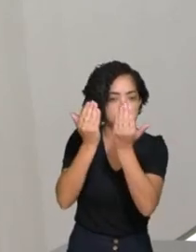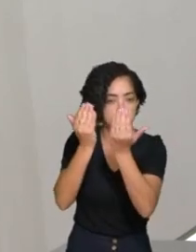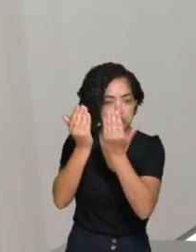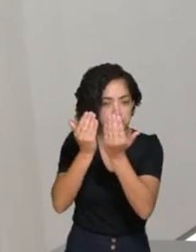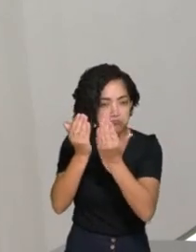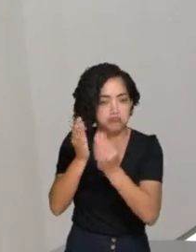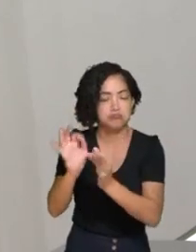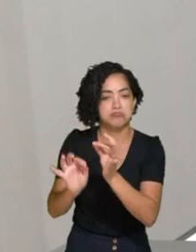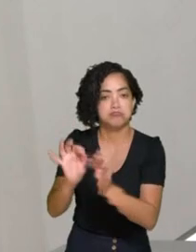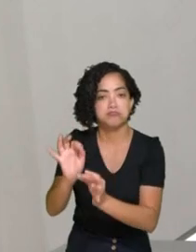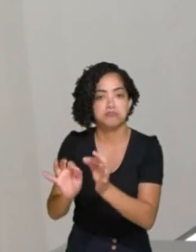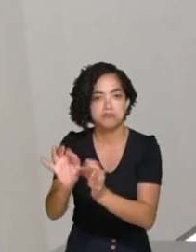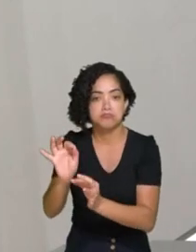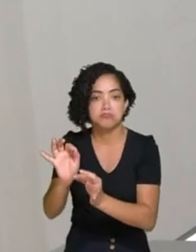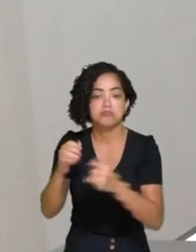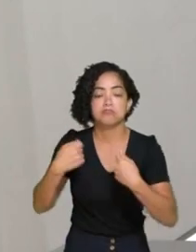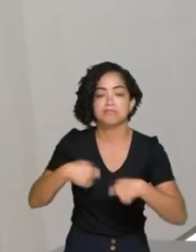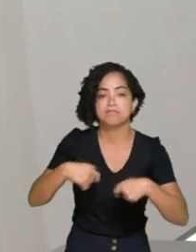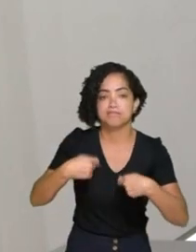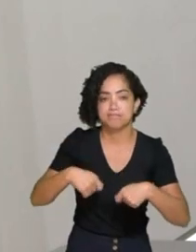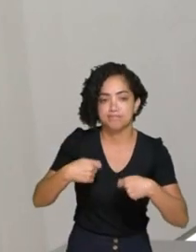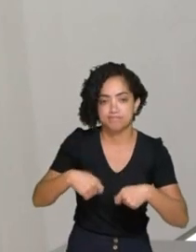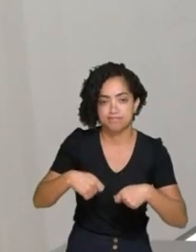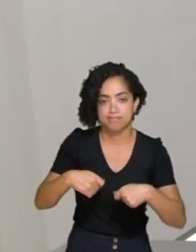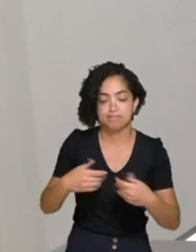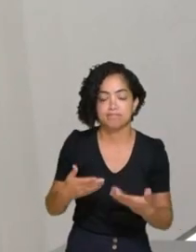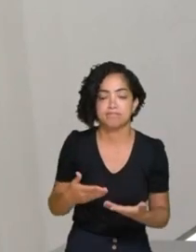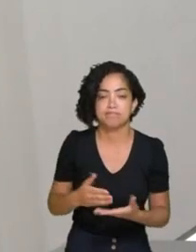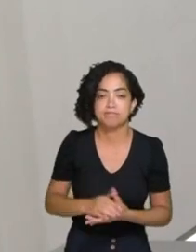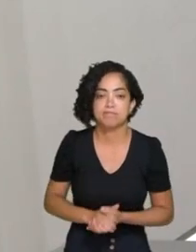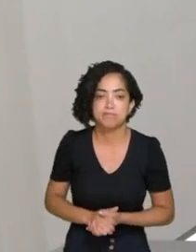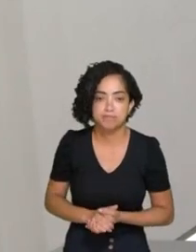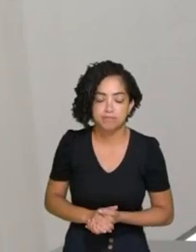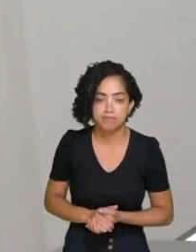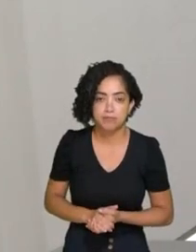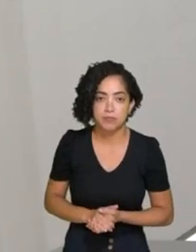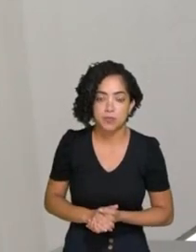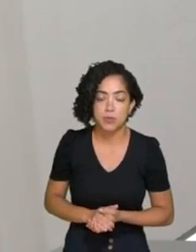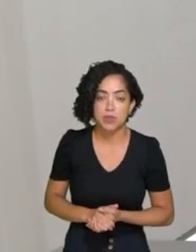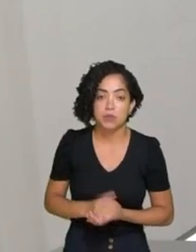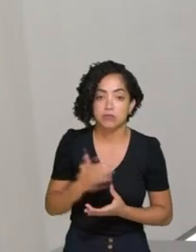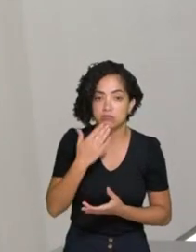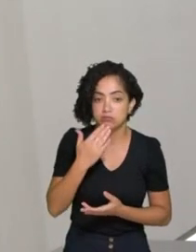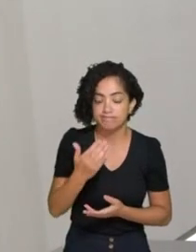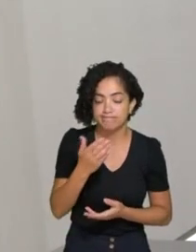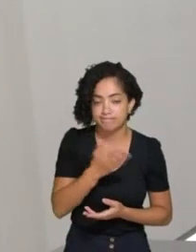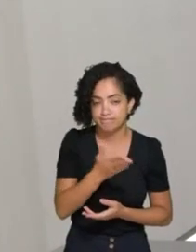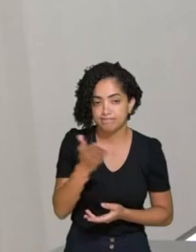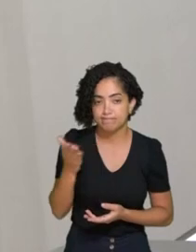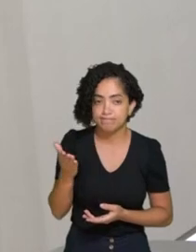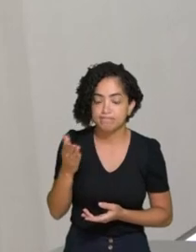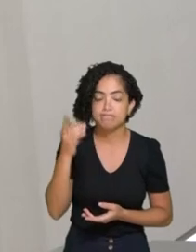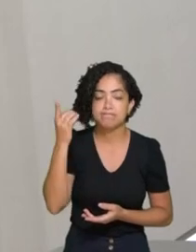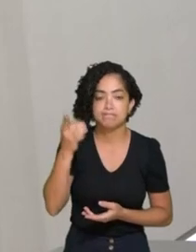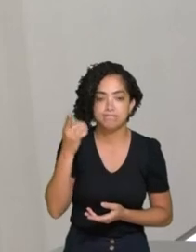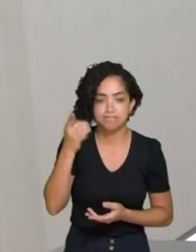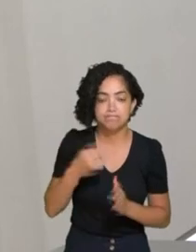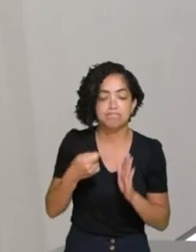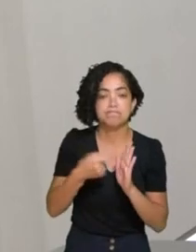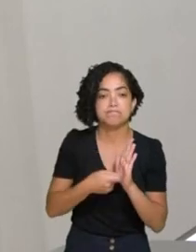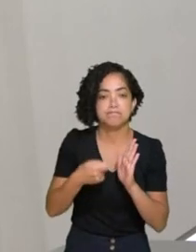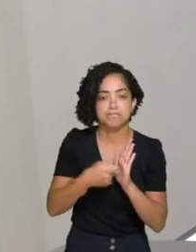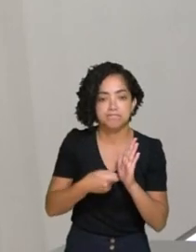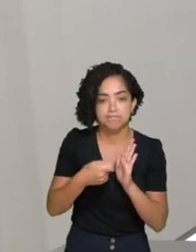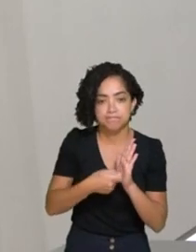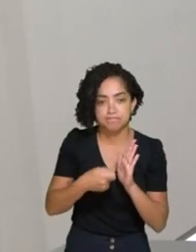e o atendimento que as mulheres precisam nesse momento. Então, peço que os deputados continuem nessa luta e